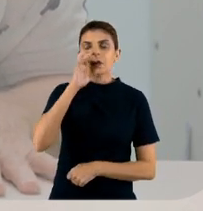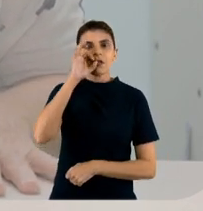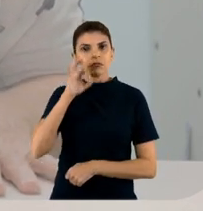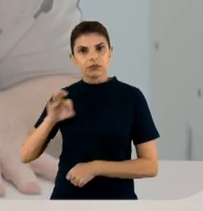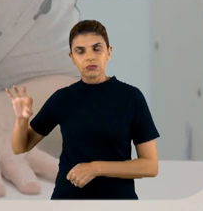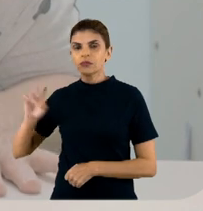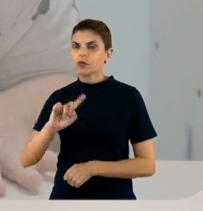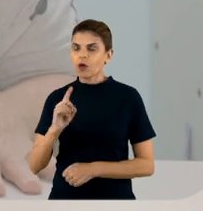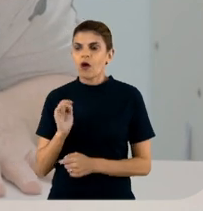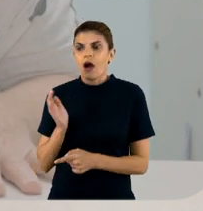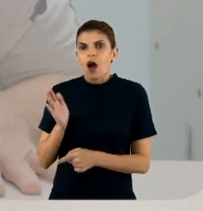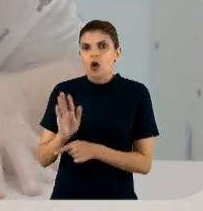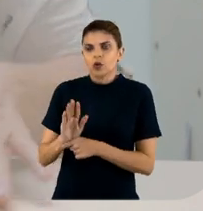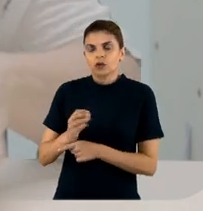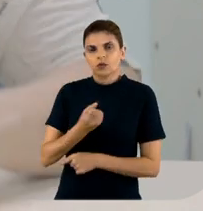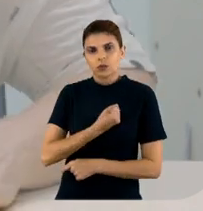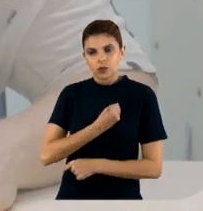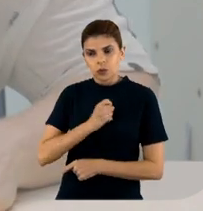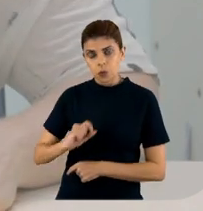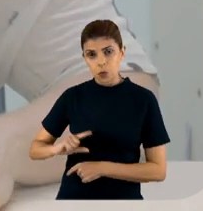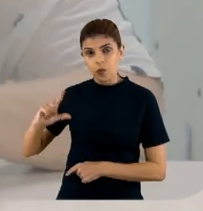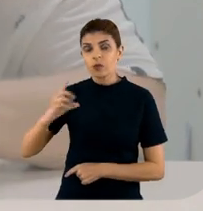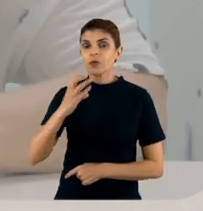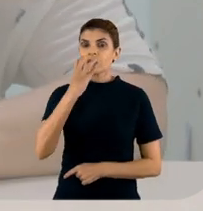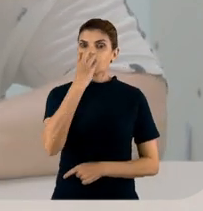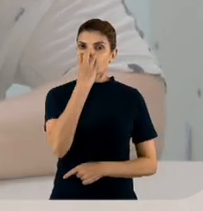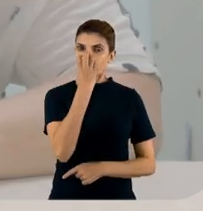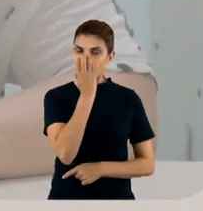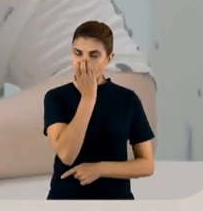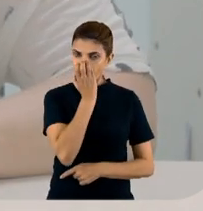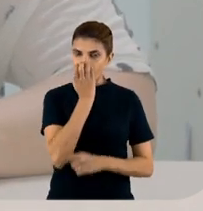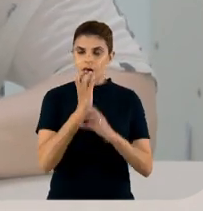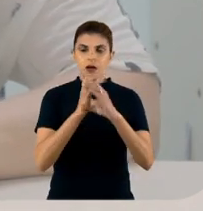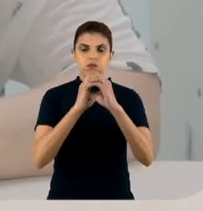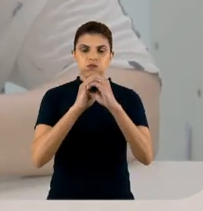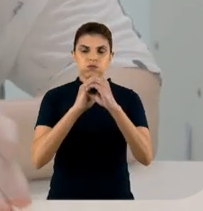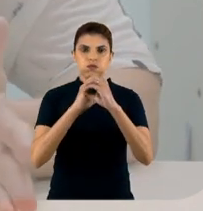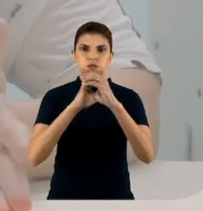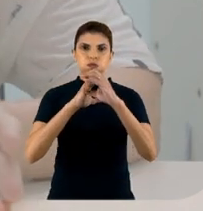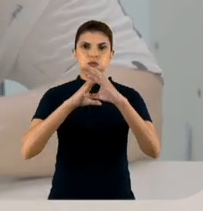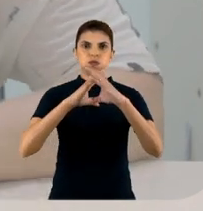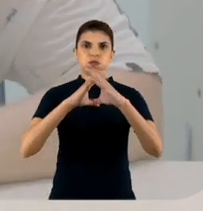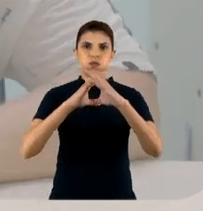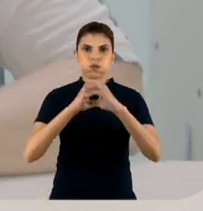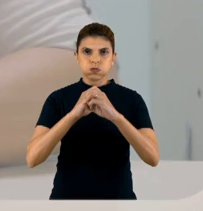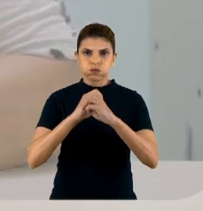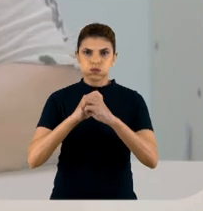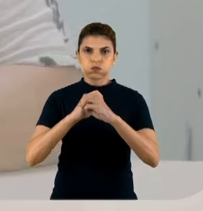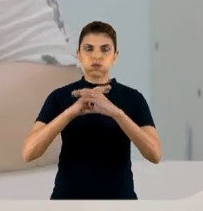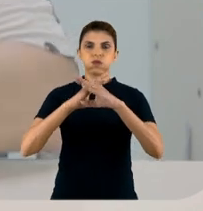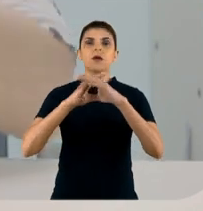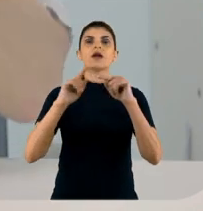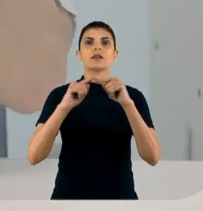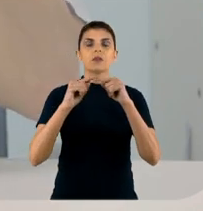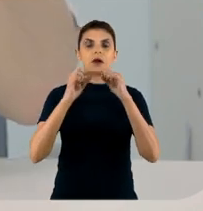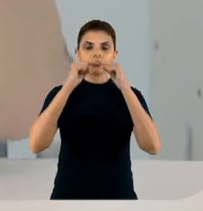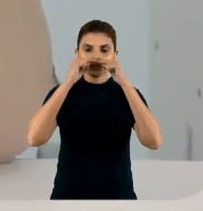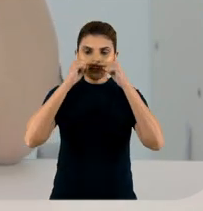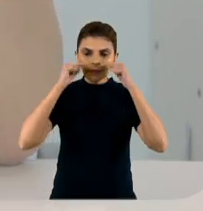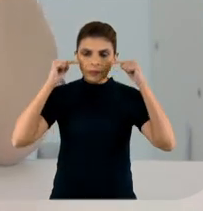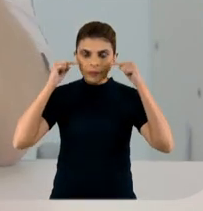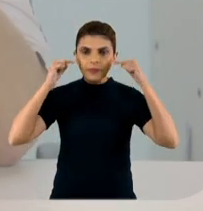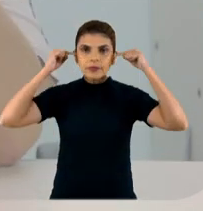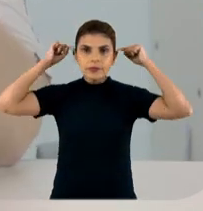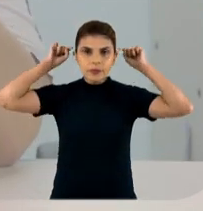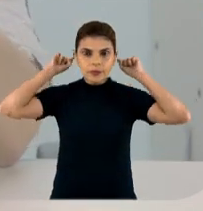oferecer oxigênio em maior fluxo máscara de reservatório ou oxigenoterapia de al fluxo que é um prong